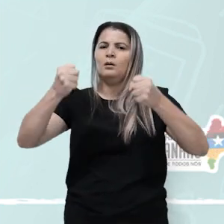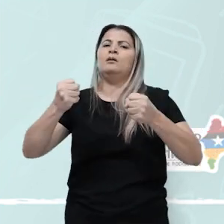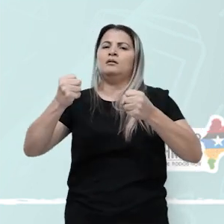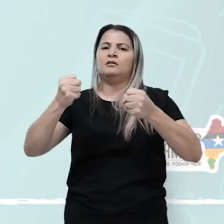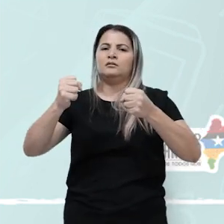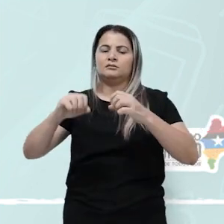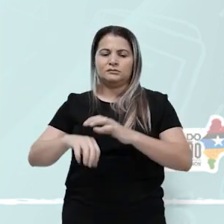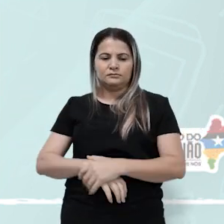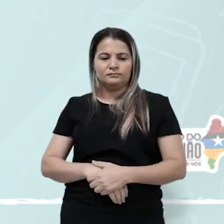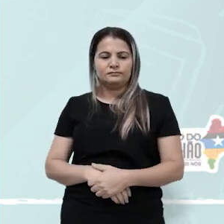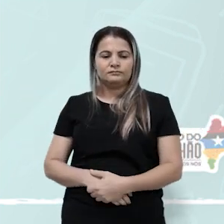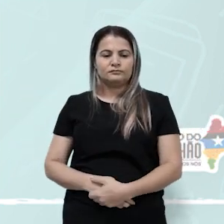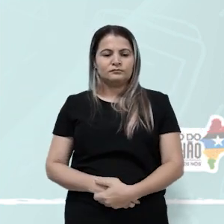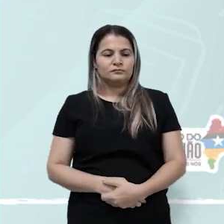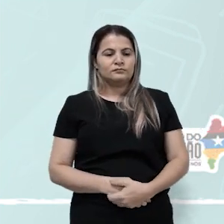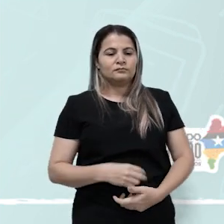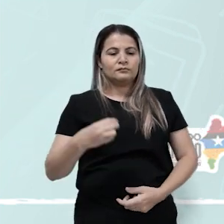poderoso.